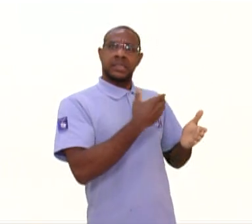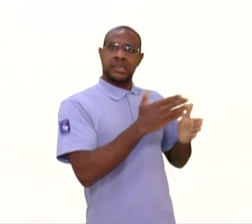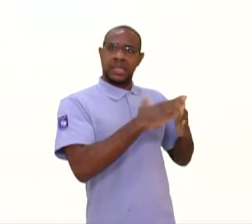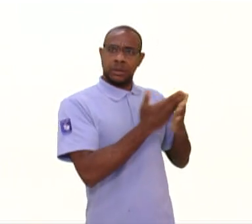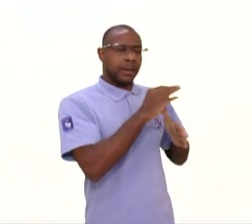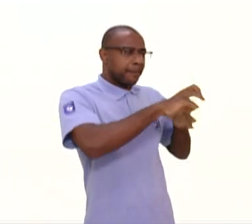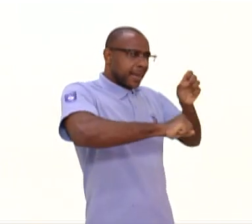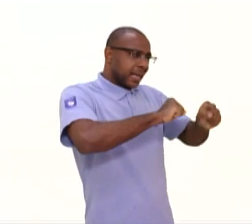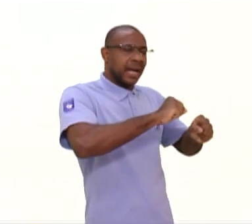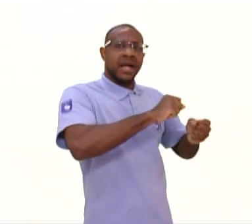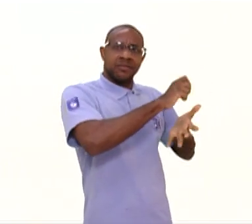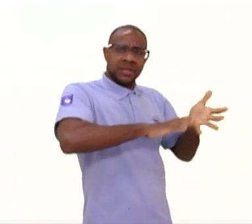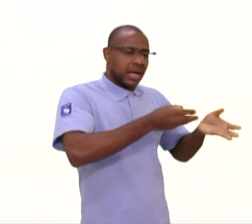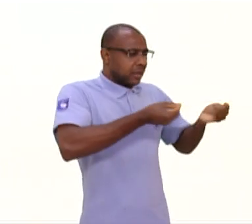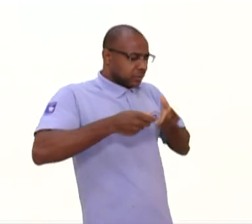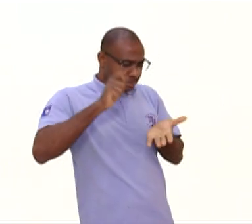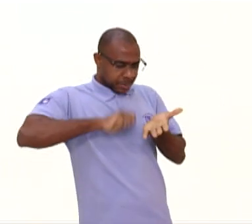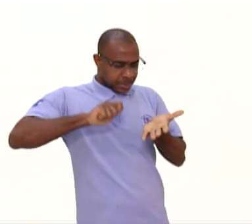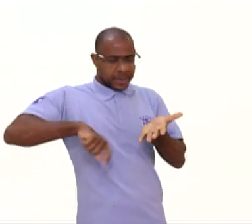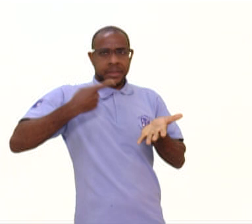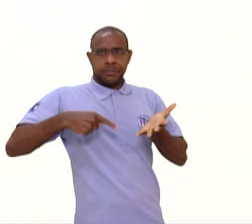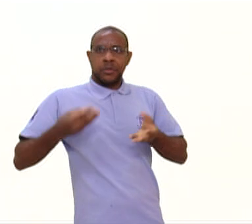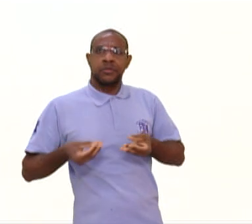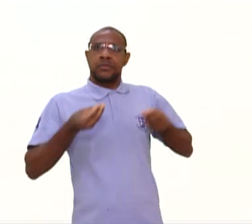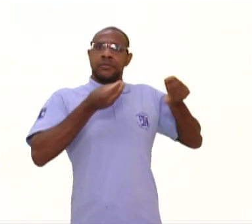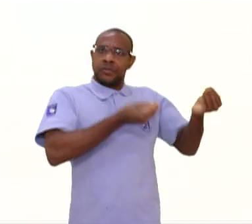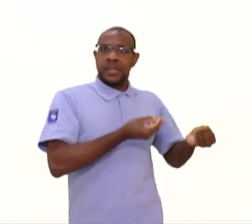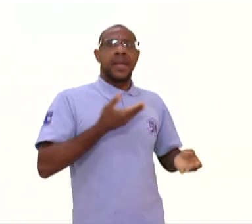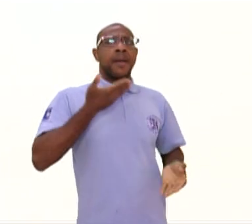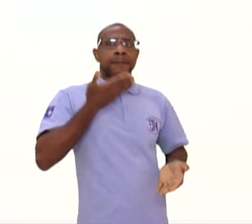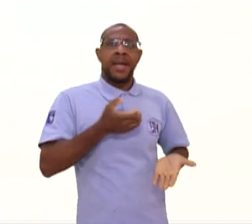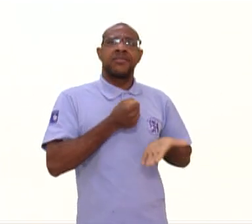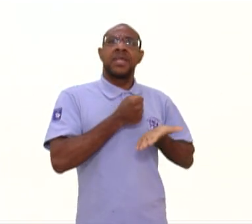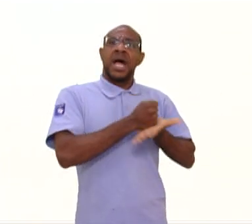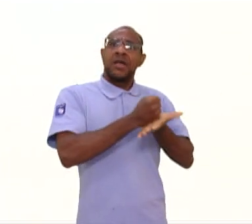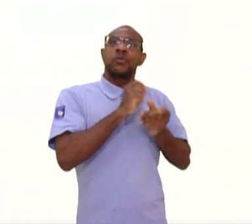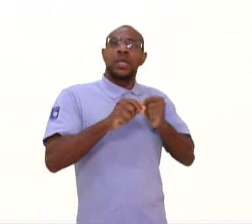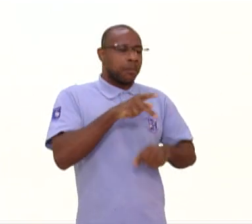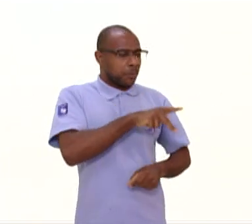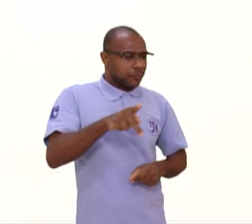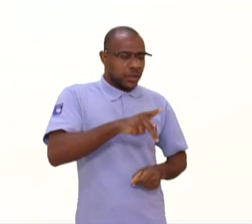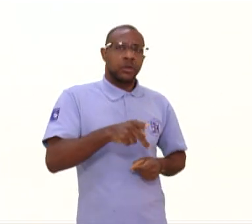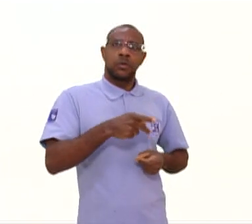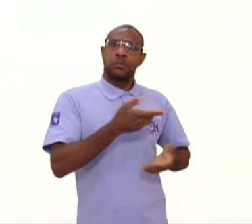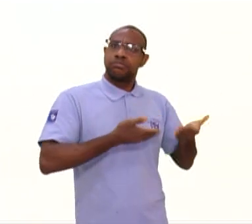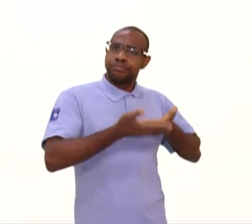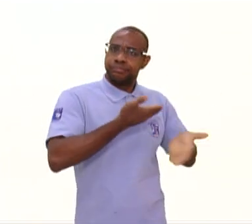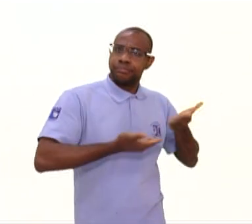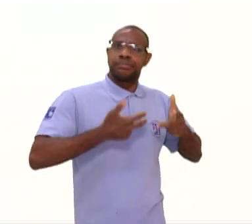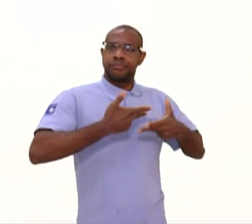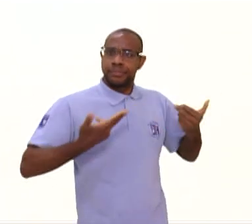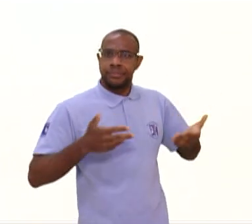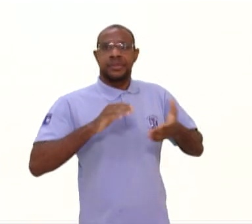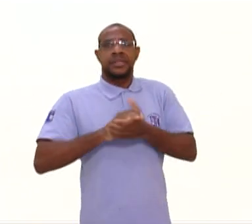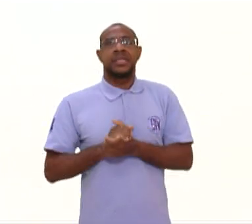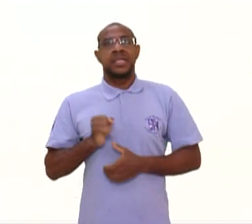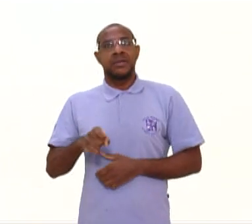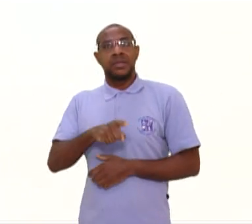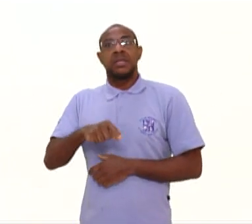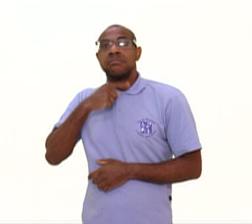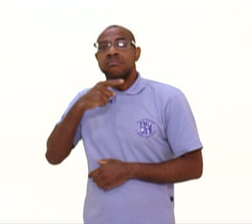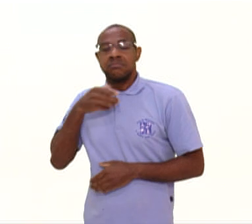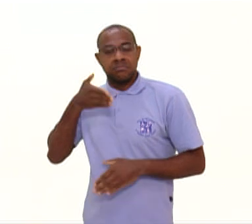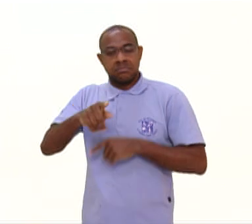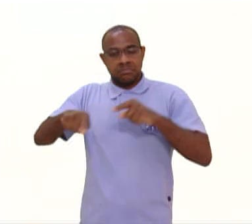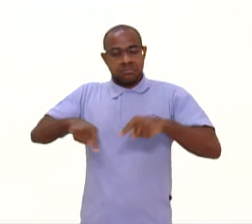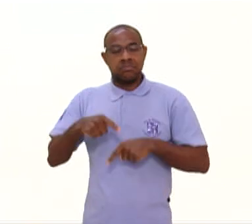Classroom. E aqui, pessoal, é de suma importância que você notifique a sua escola caso não esteja conseguindo acessar a plataforma, mas se